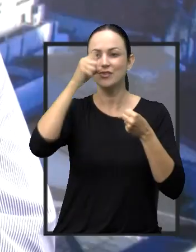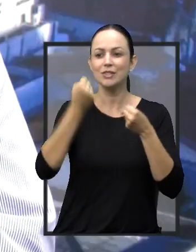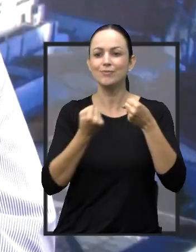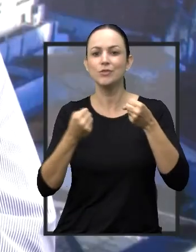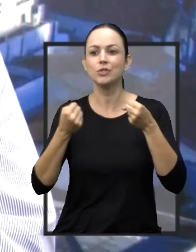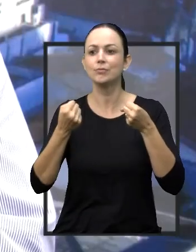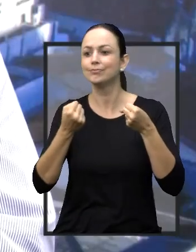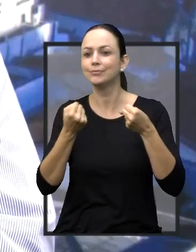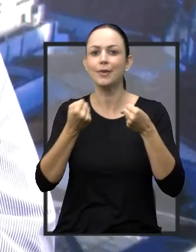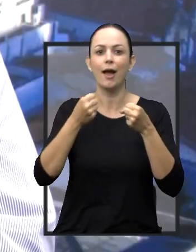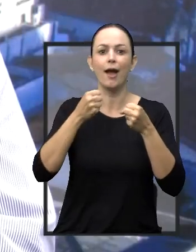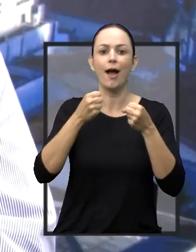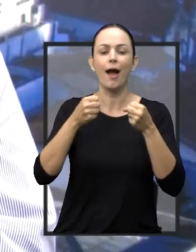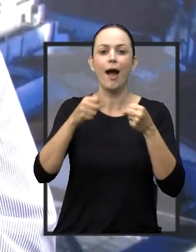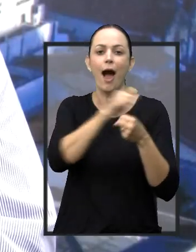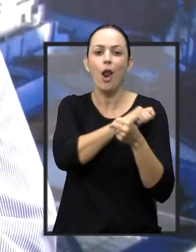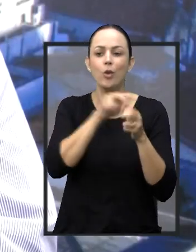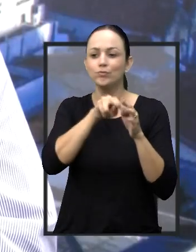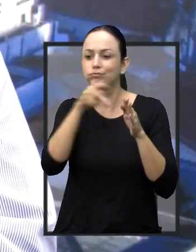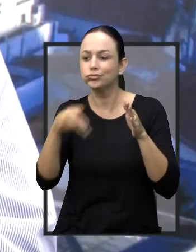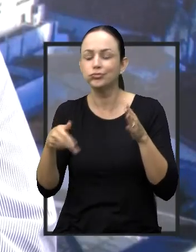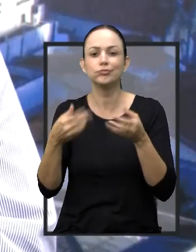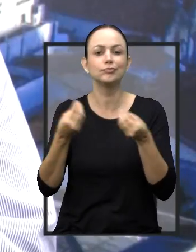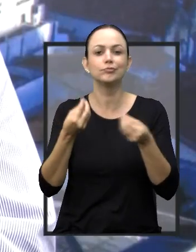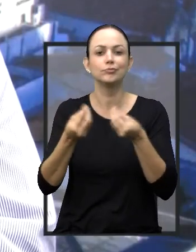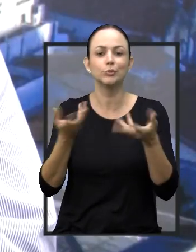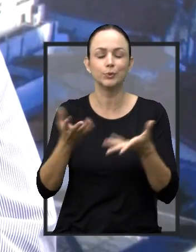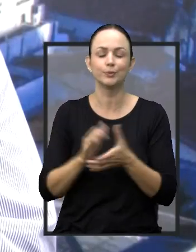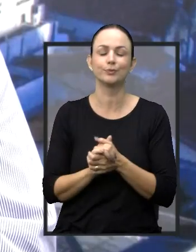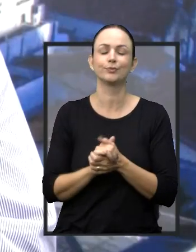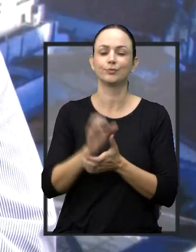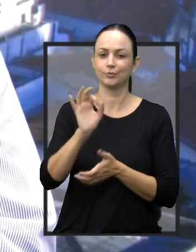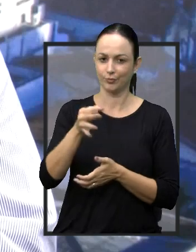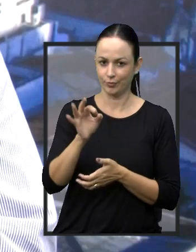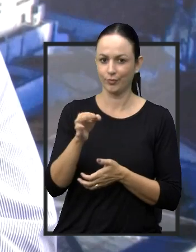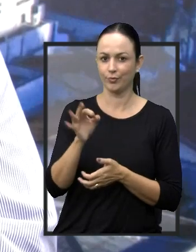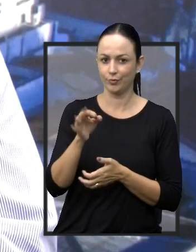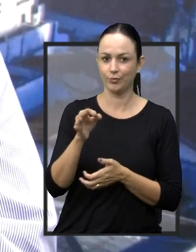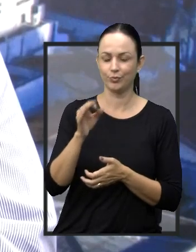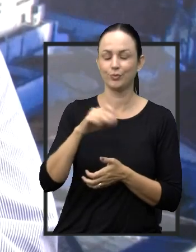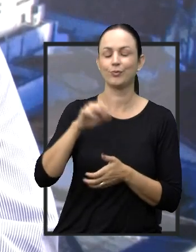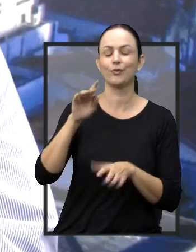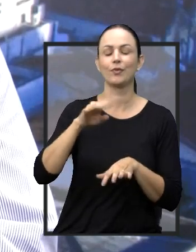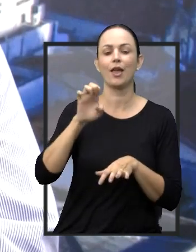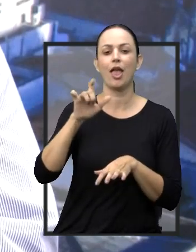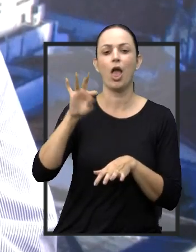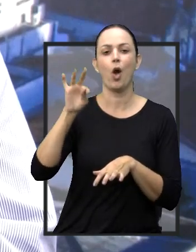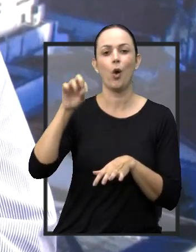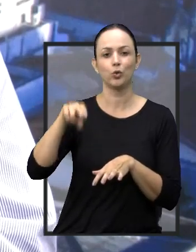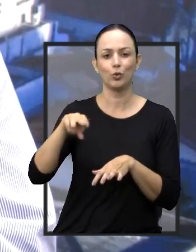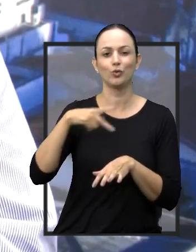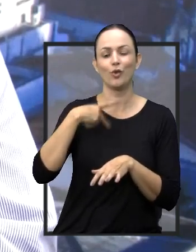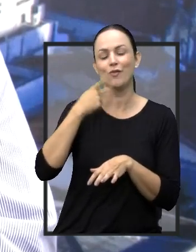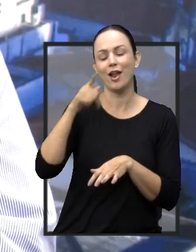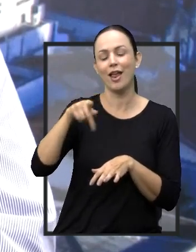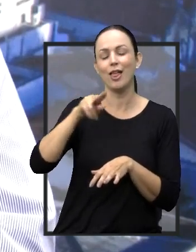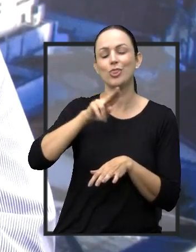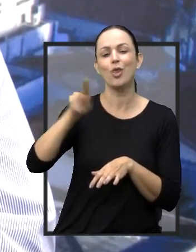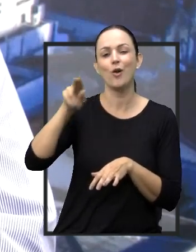É exatamente isso, né? Essa demanda foi trazida para mim pelo Elton, né? Eu chamo ele de tio Elton,